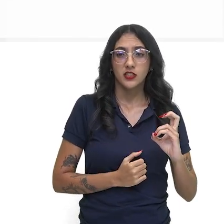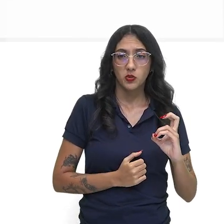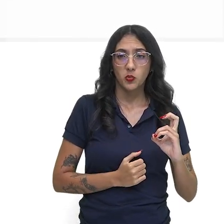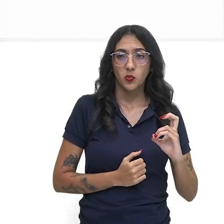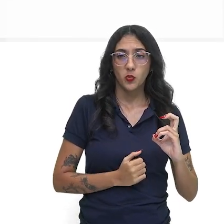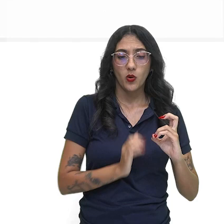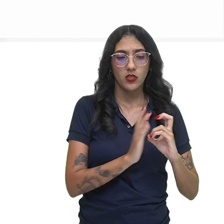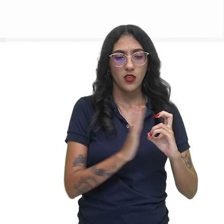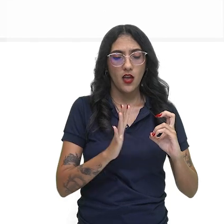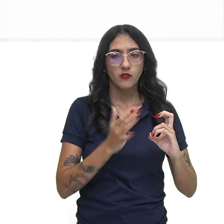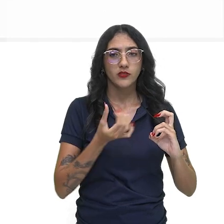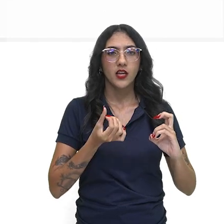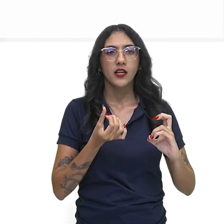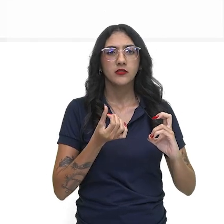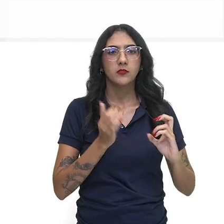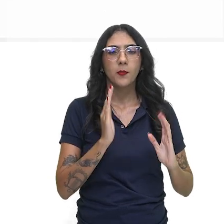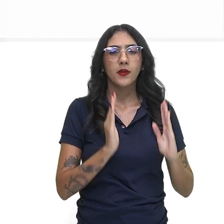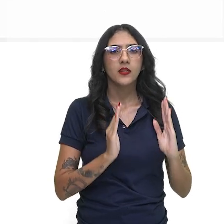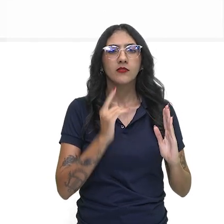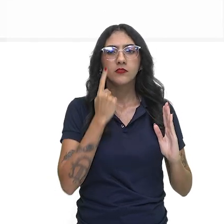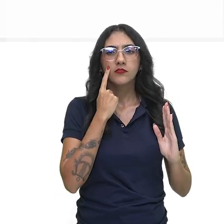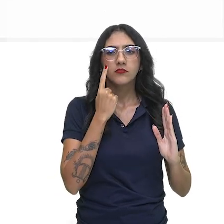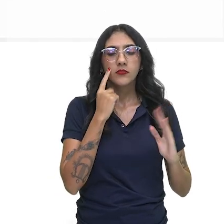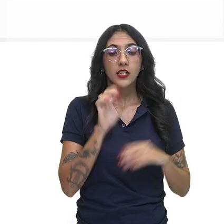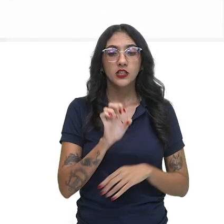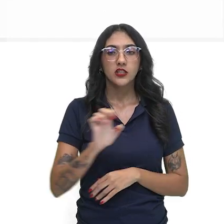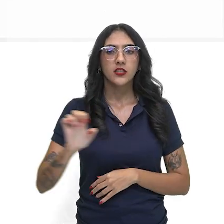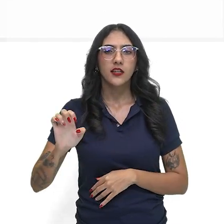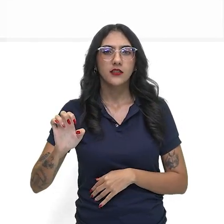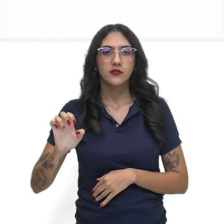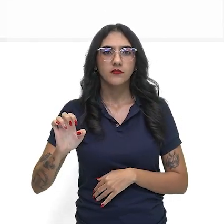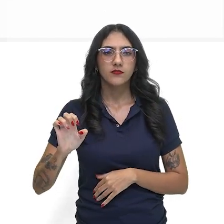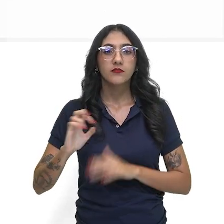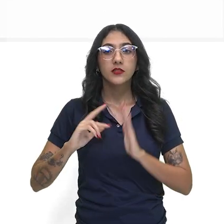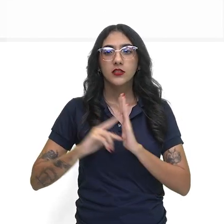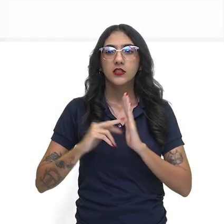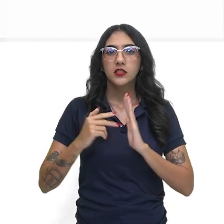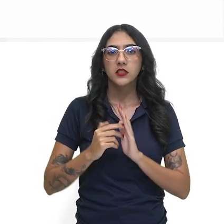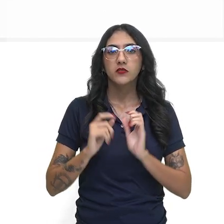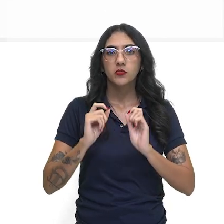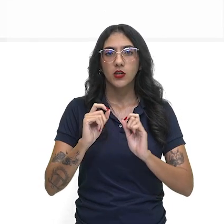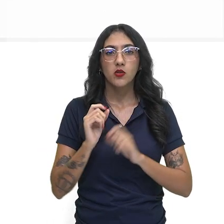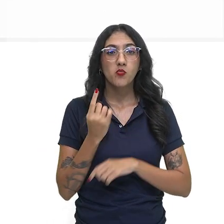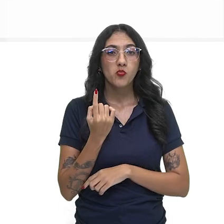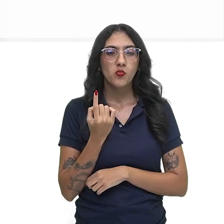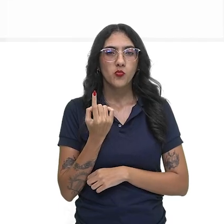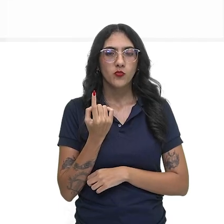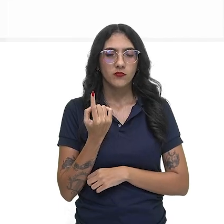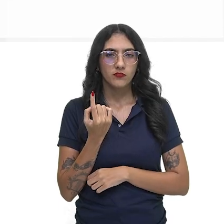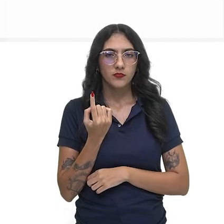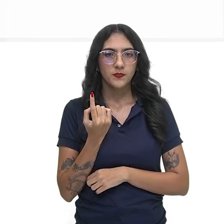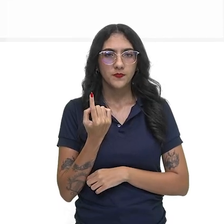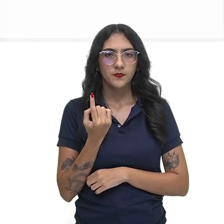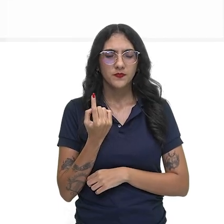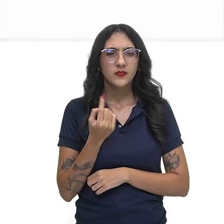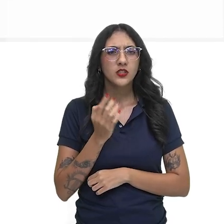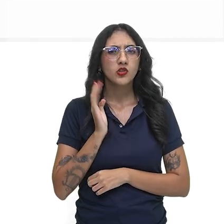uma casa, vírgula. Ela andou para a esquerda. Então, o expoente, ele andou uma casa.